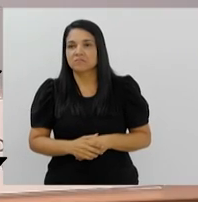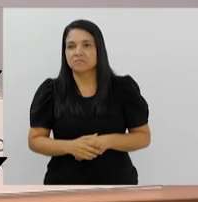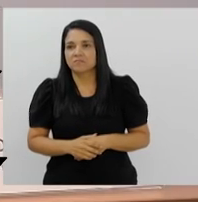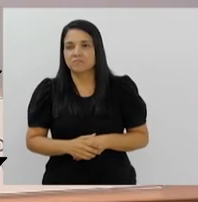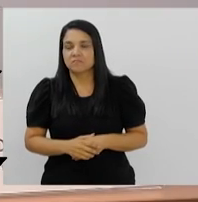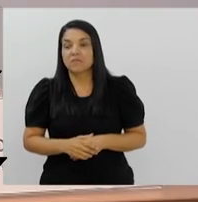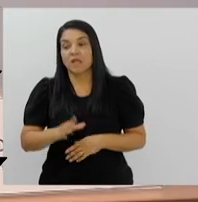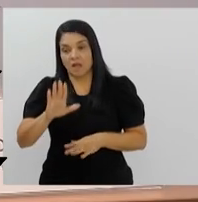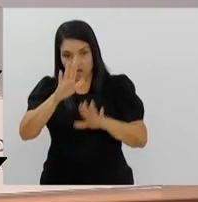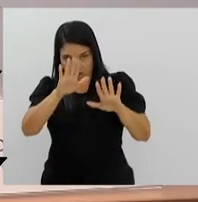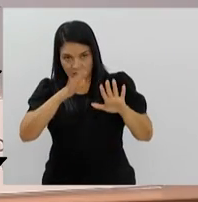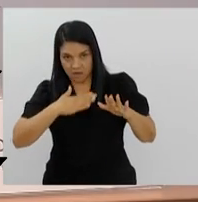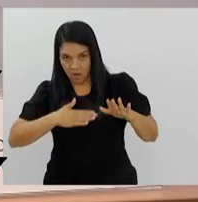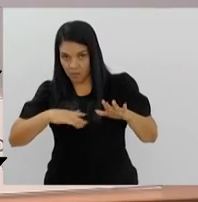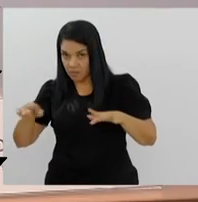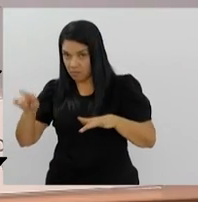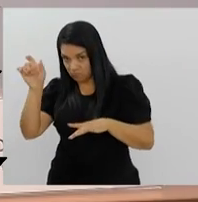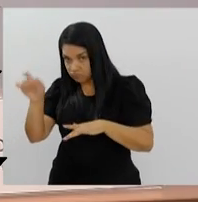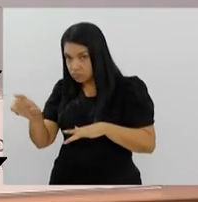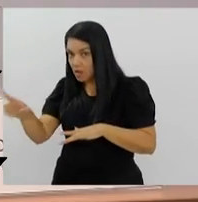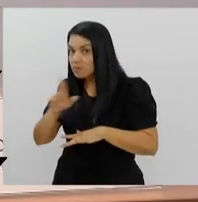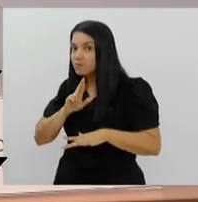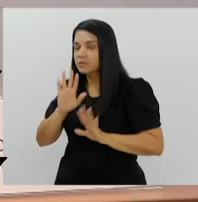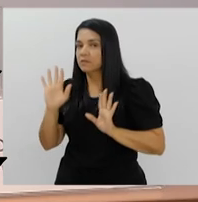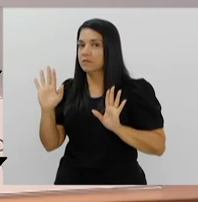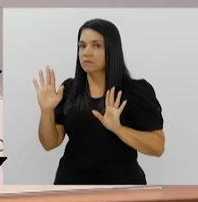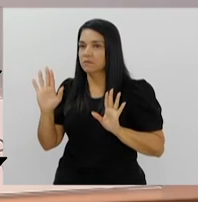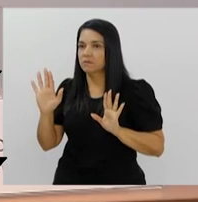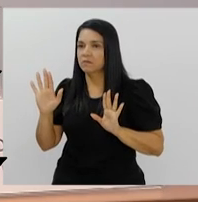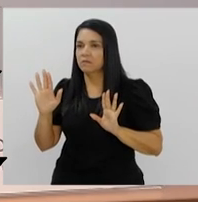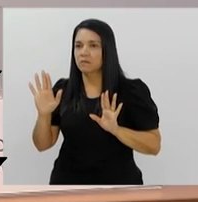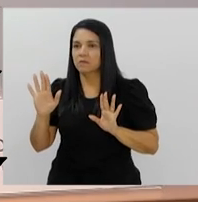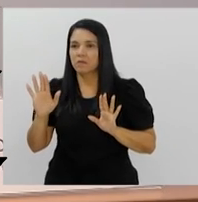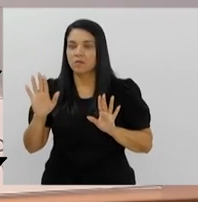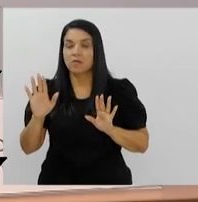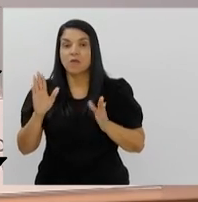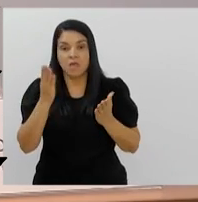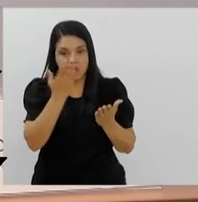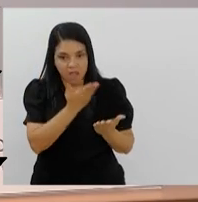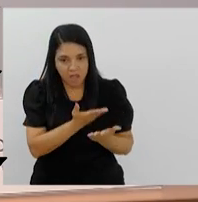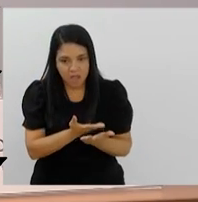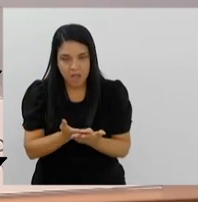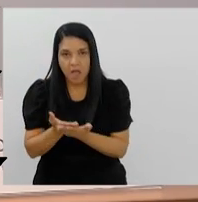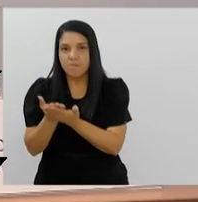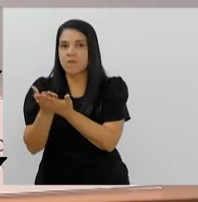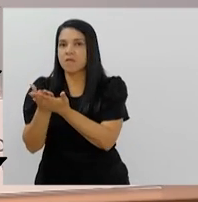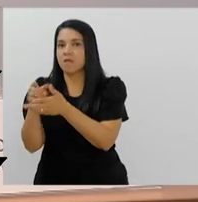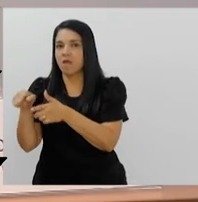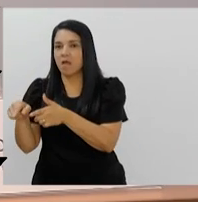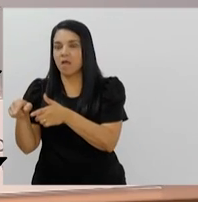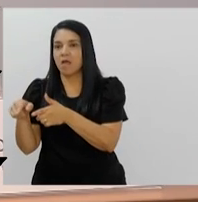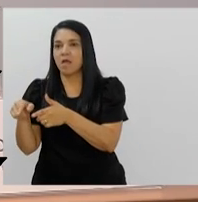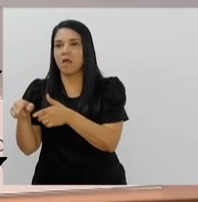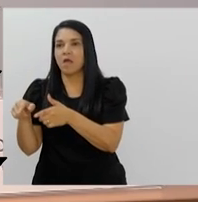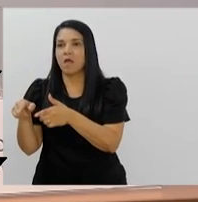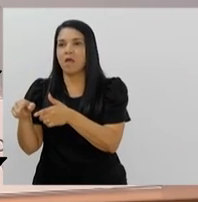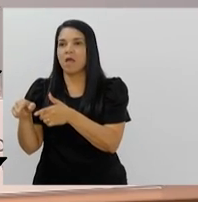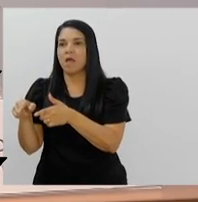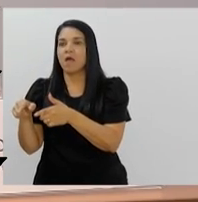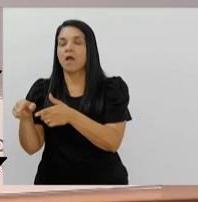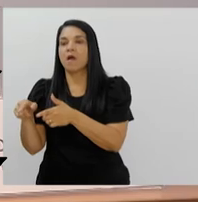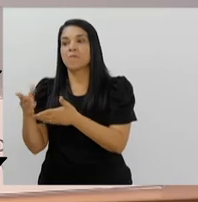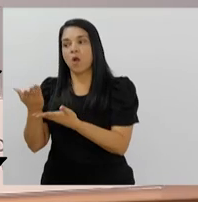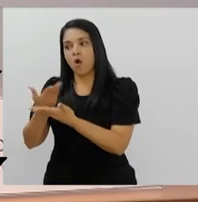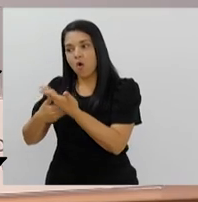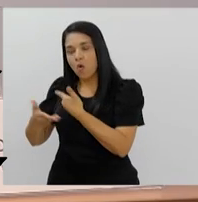calma deixa ele responder fiz uma pergunta agora deixa ele responder eu peço que sejam encaminhados esses casos para esse endereço do núcleo de conciliação prévia